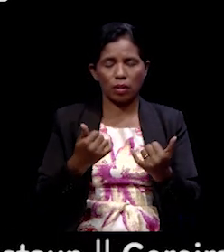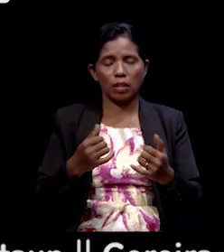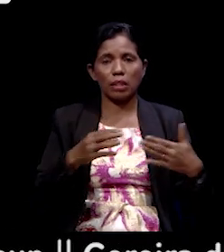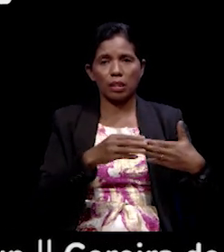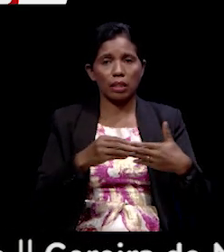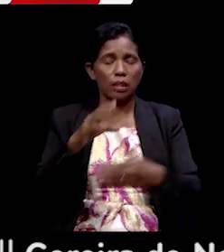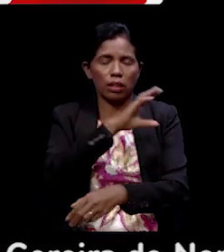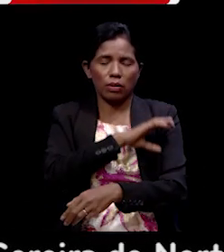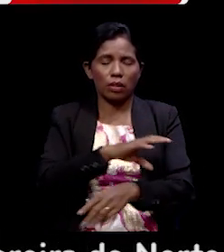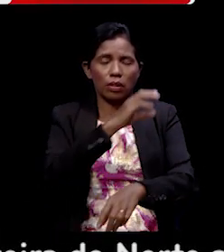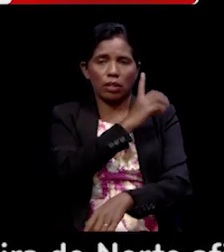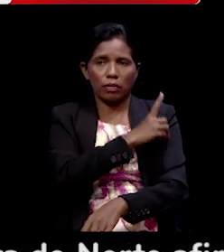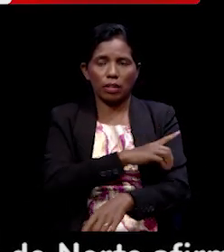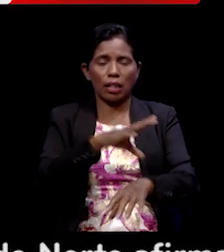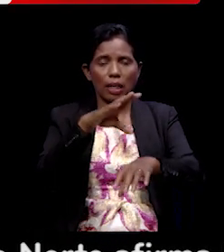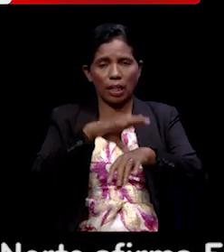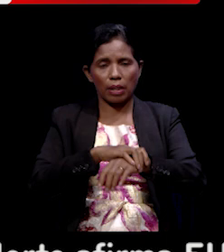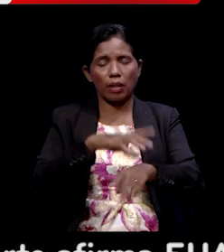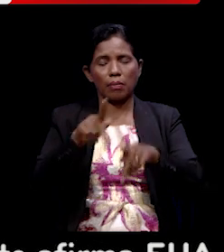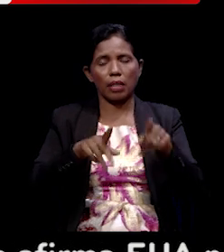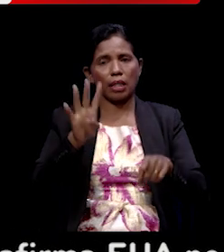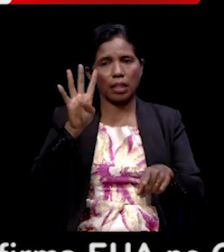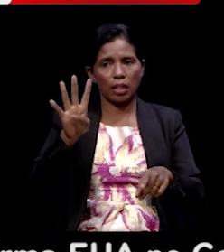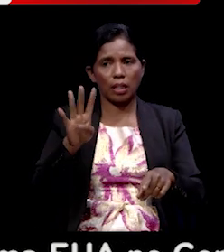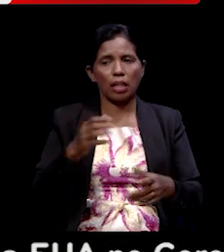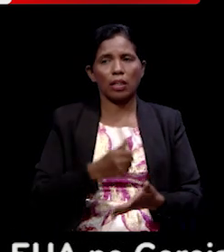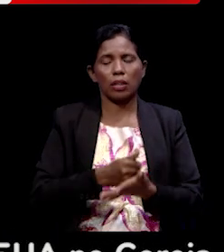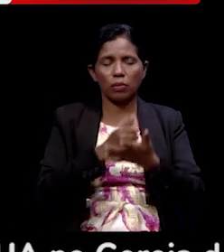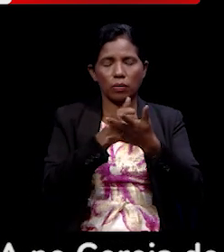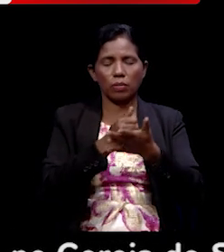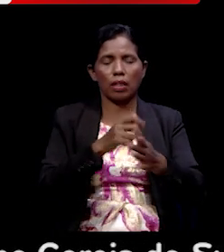no defesa captura ona ema na inghat, nebe duranti ne facilita ema